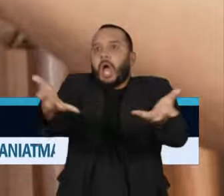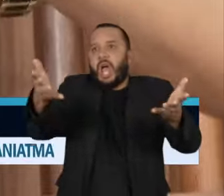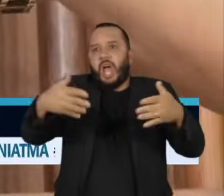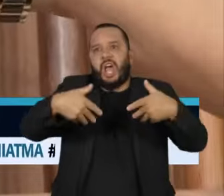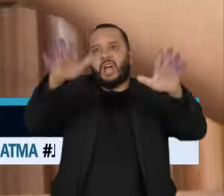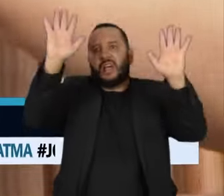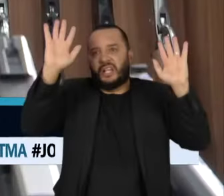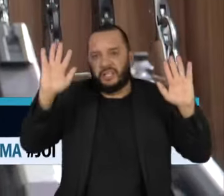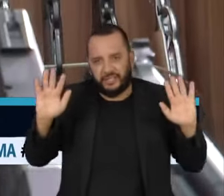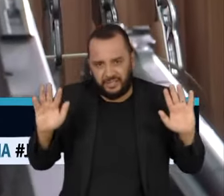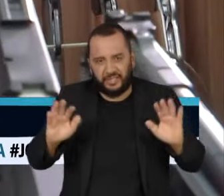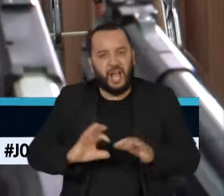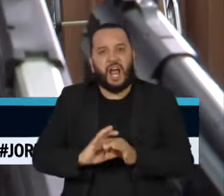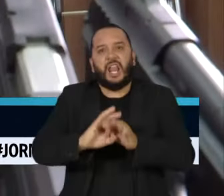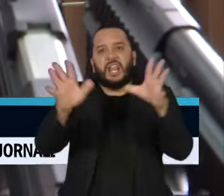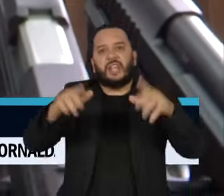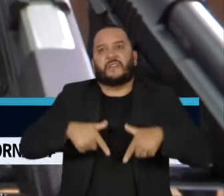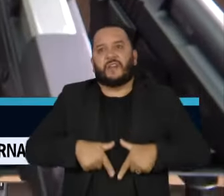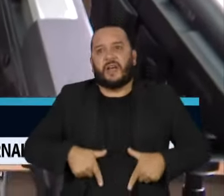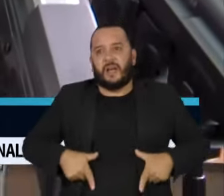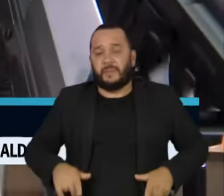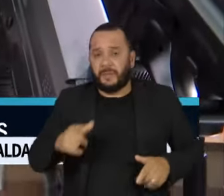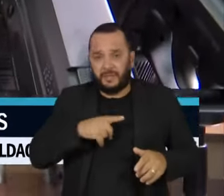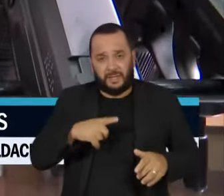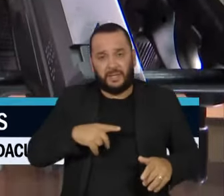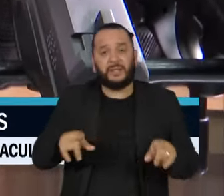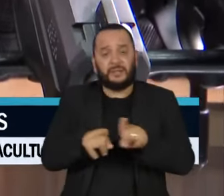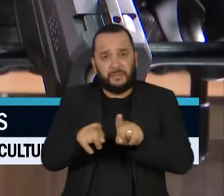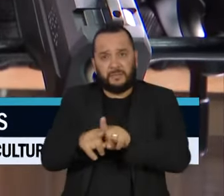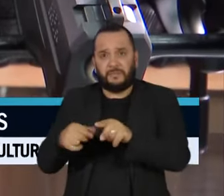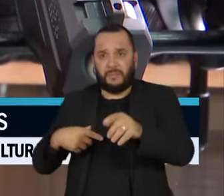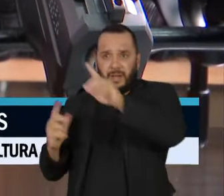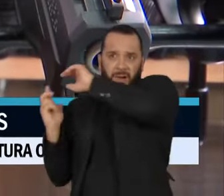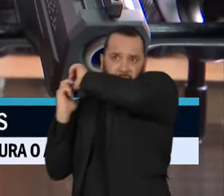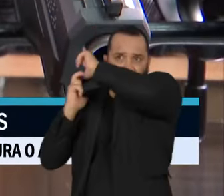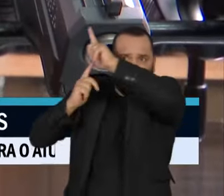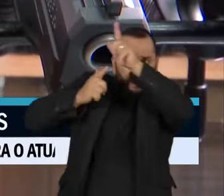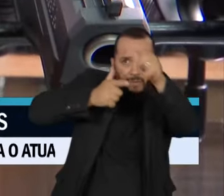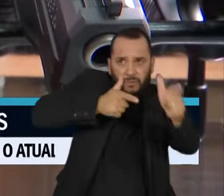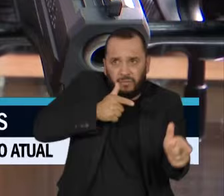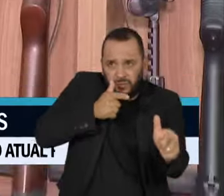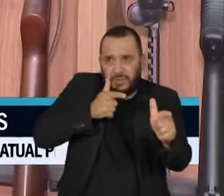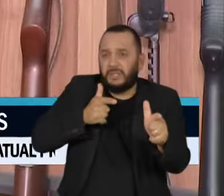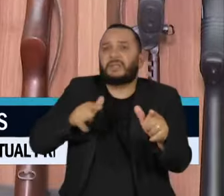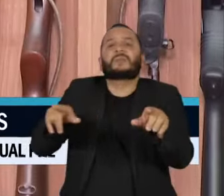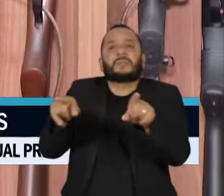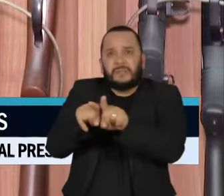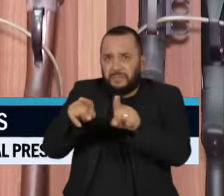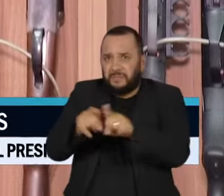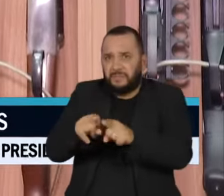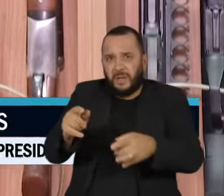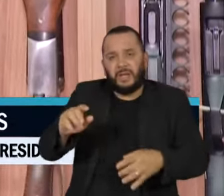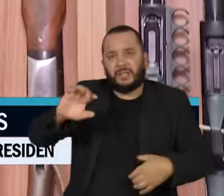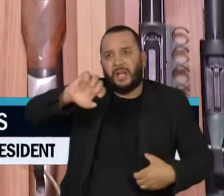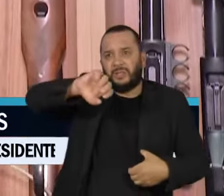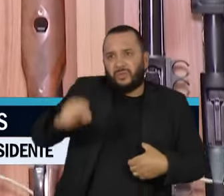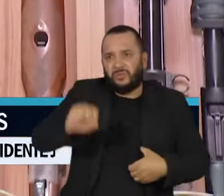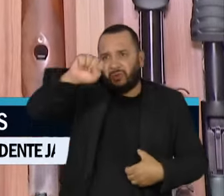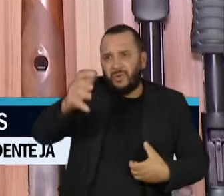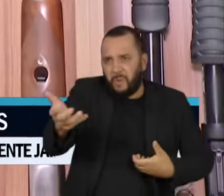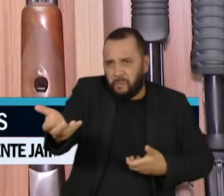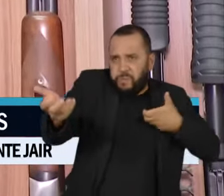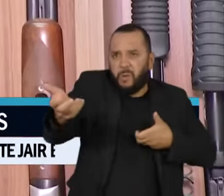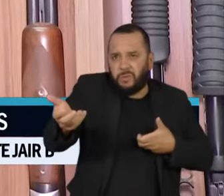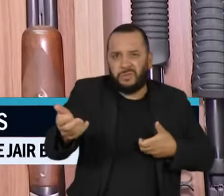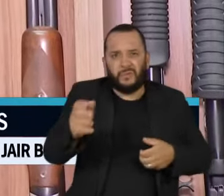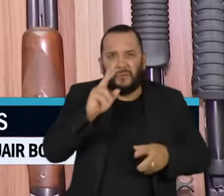Essa quantidade de armas de fogo, como fuzis, como carabinas de alto poder de impacto, estão em